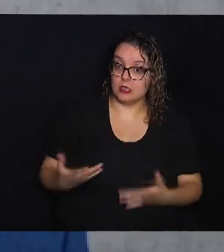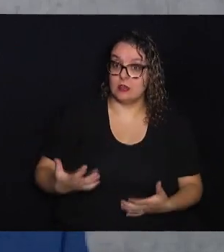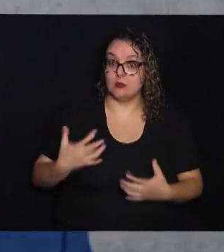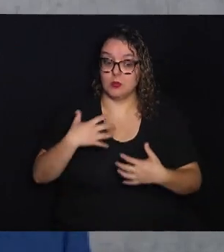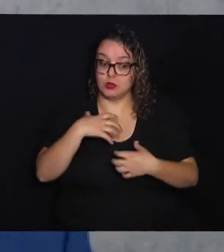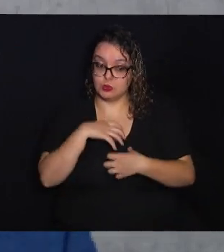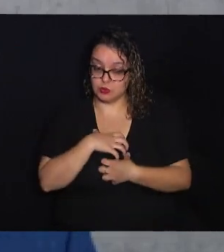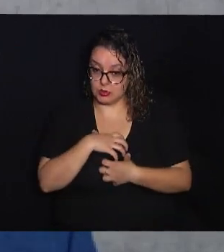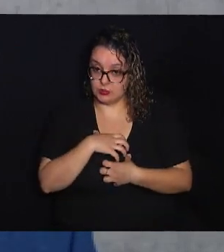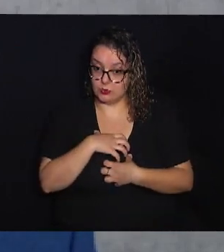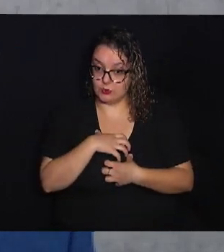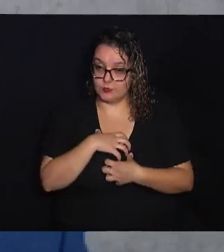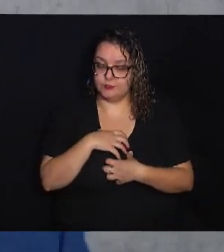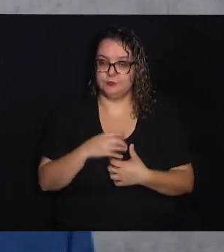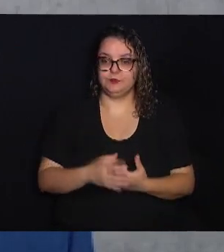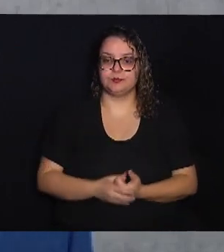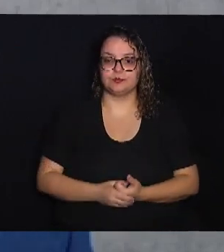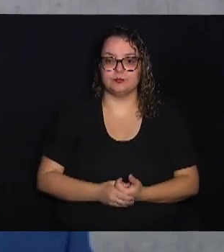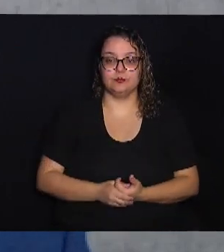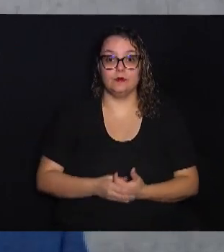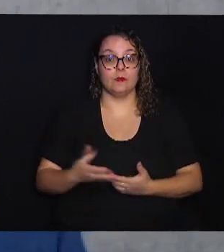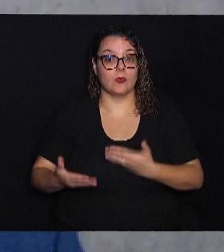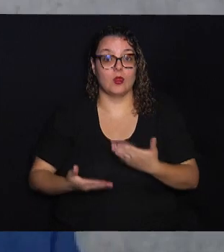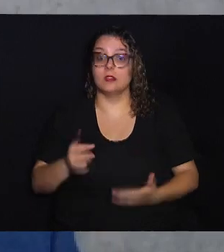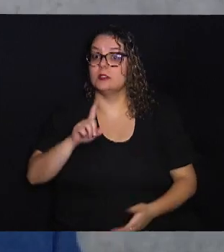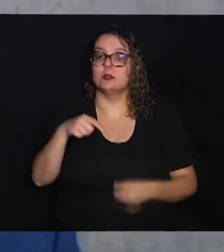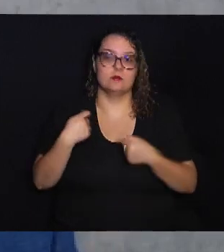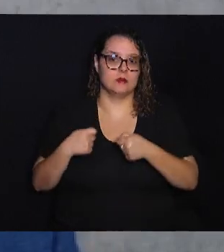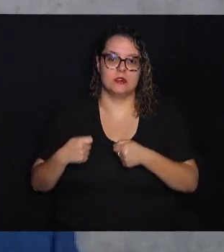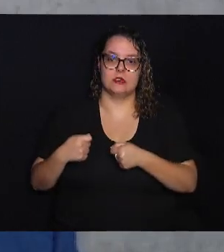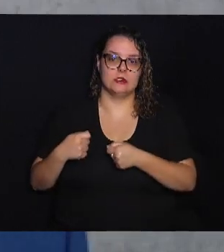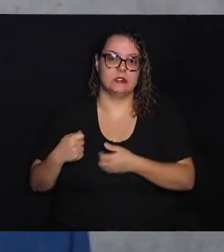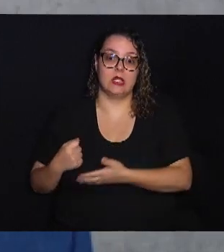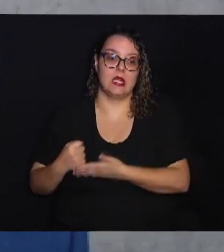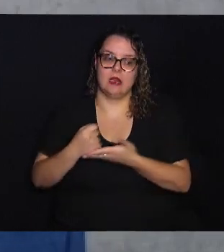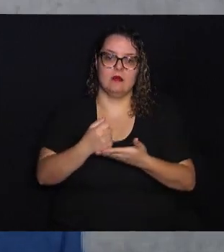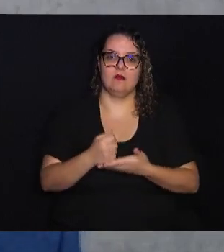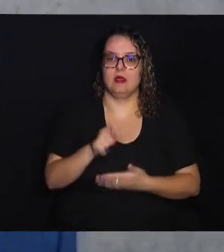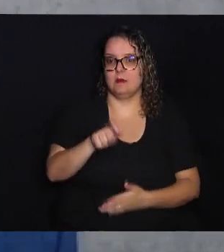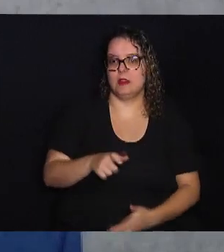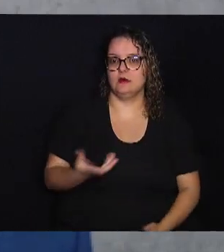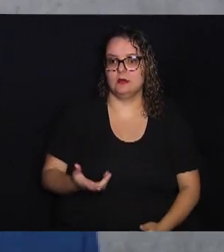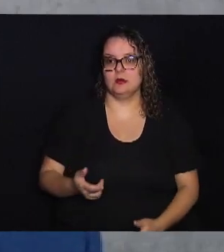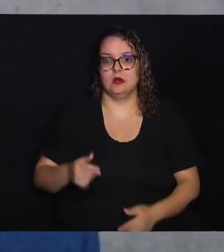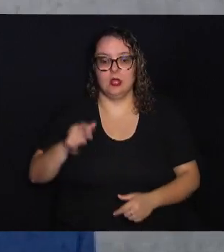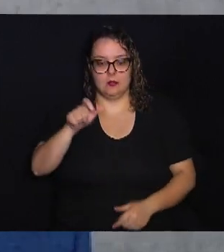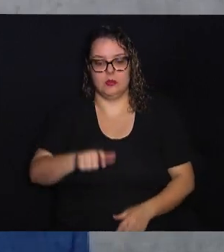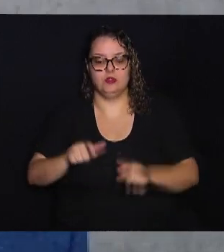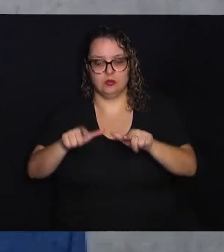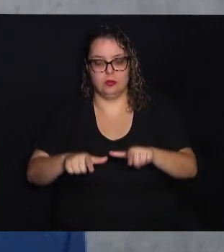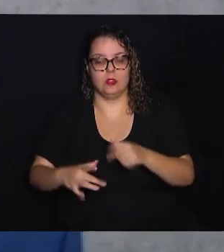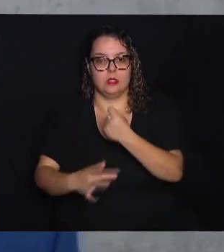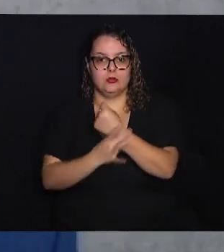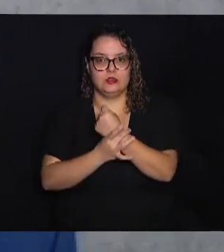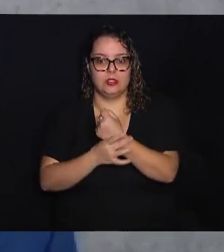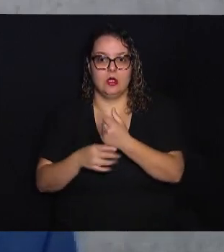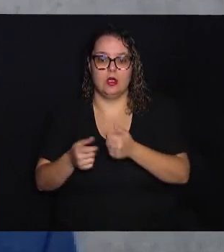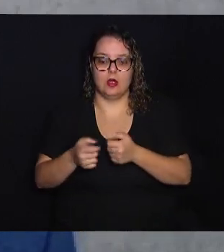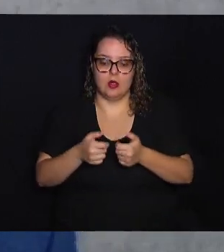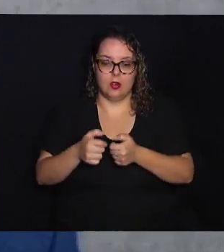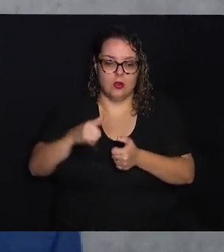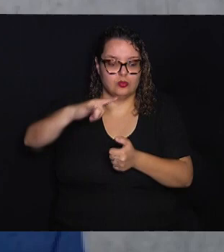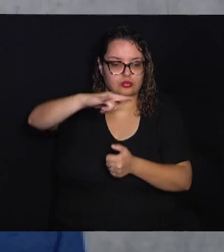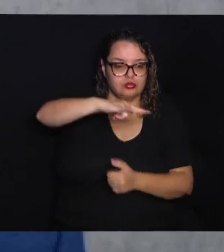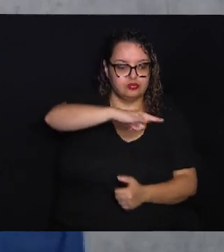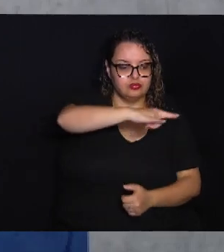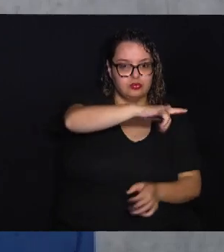mais, dependendo da forma do serviço, você não precisa levar essa pessoa ali, ela fica num local seguro